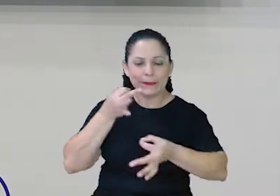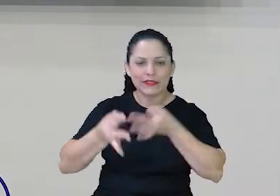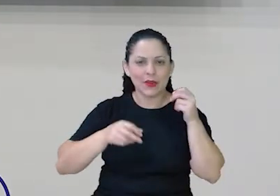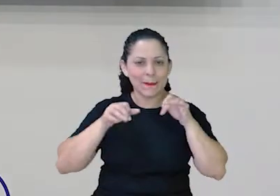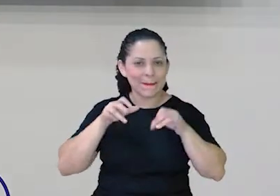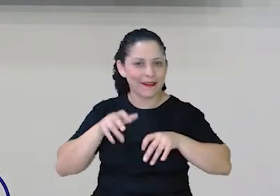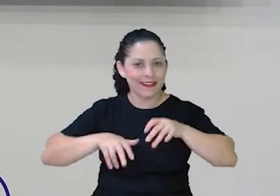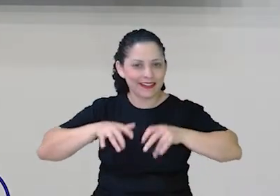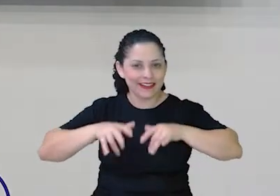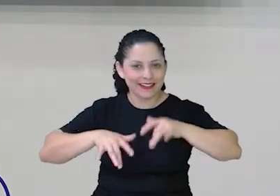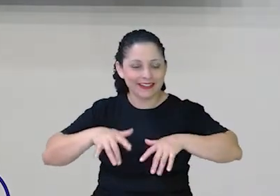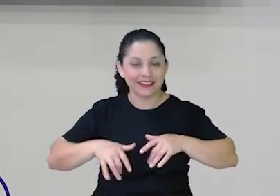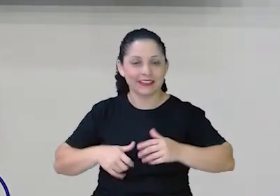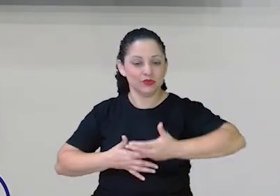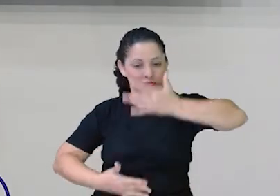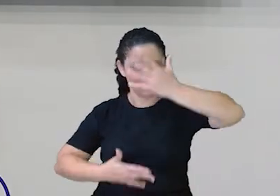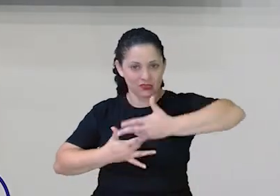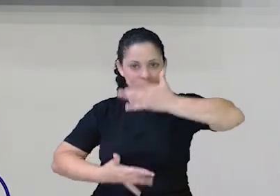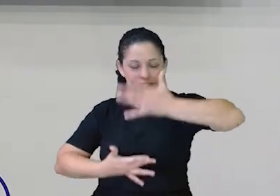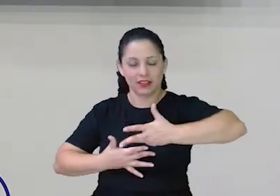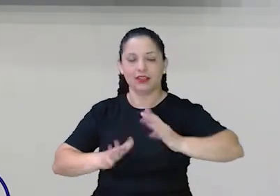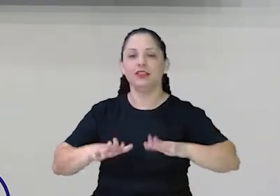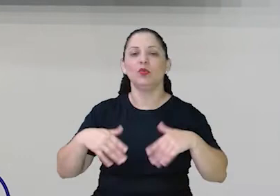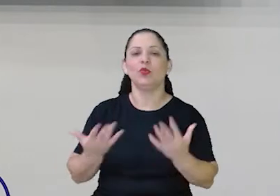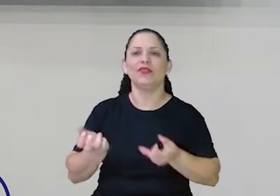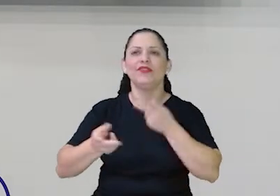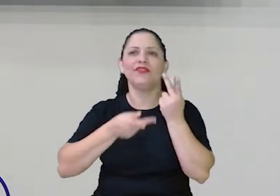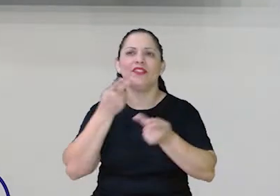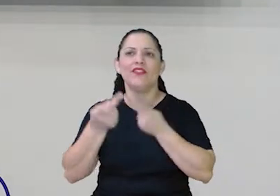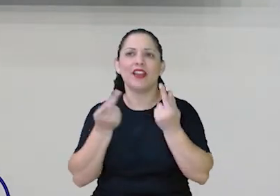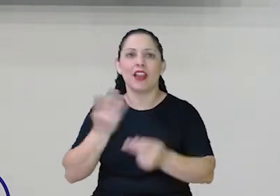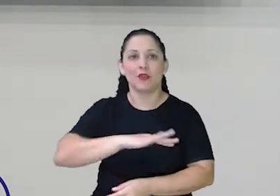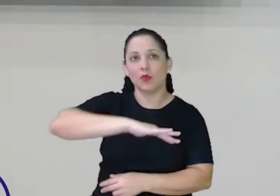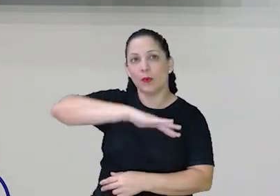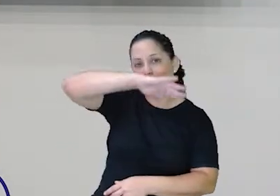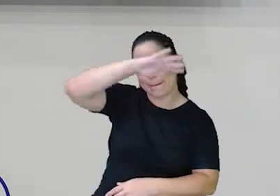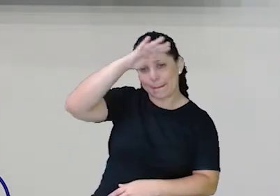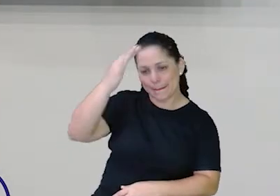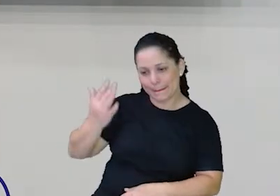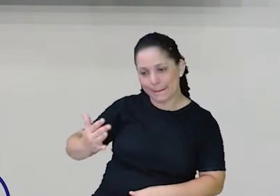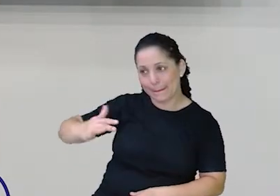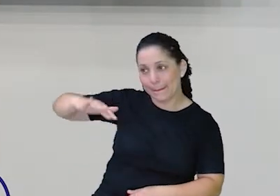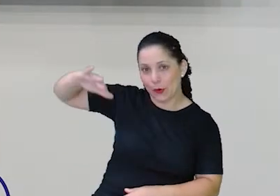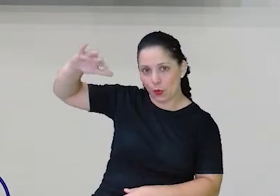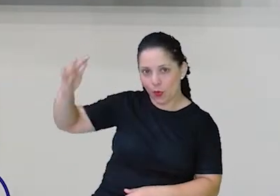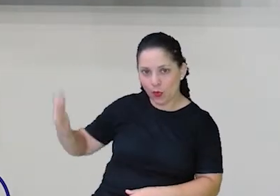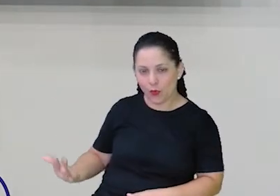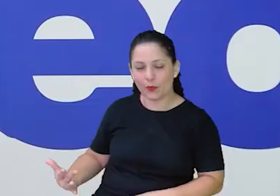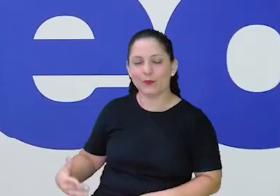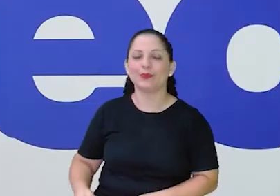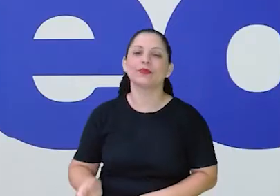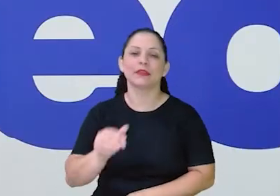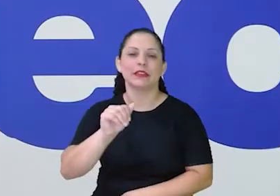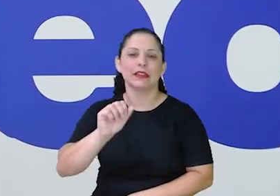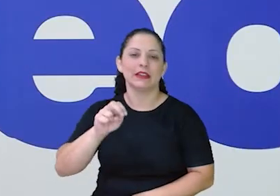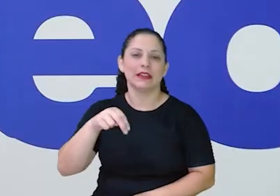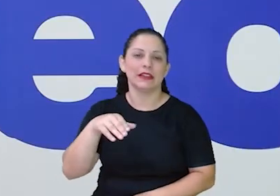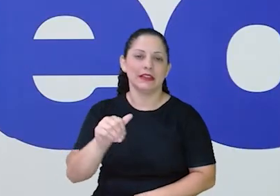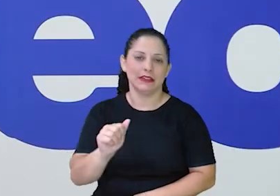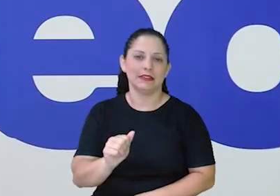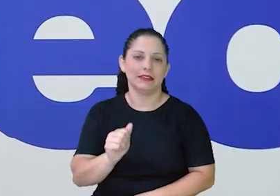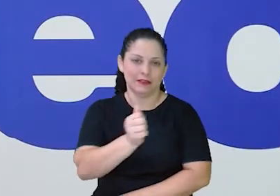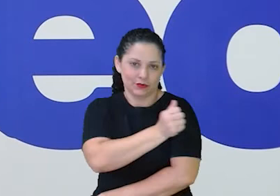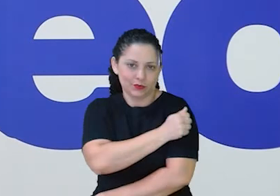questões quando você falou aí dos morros, né? A Ana disse que tem pessoas que constroem morros e